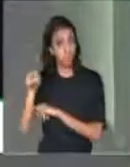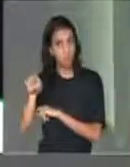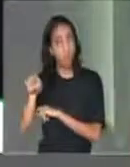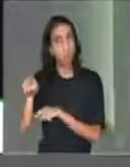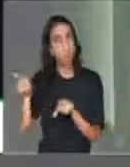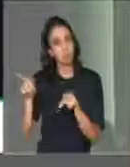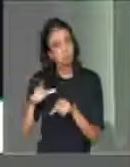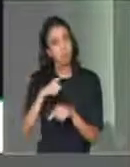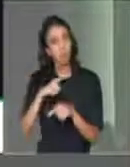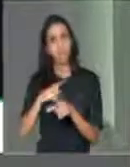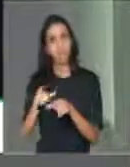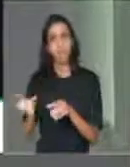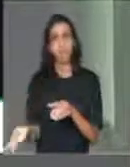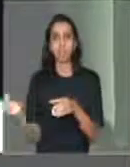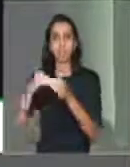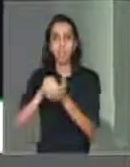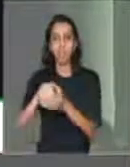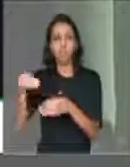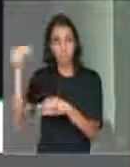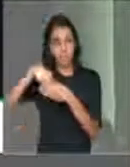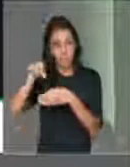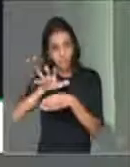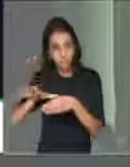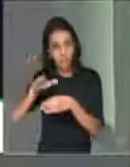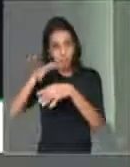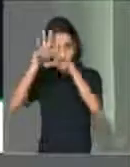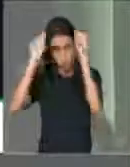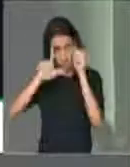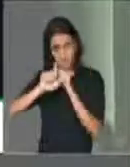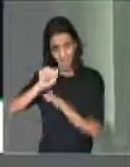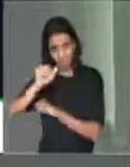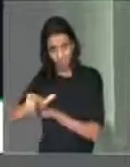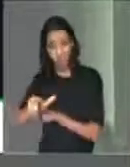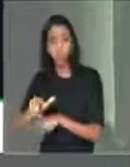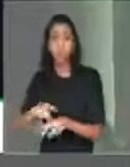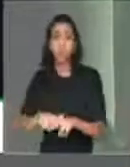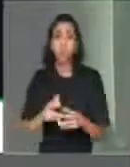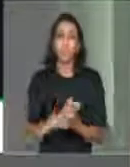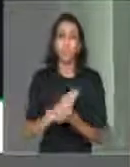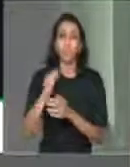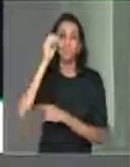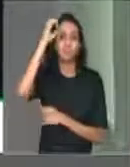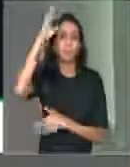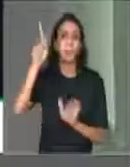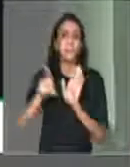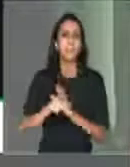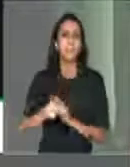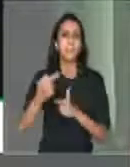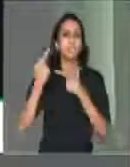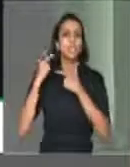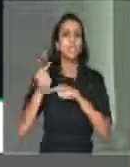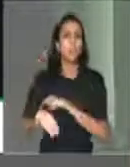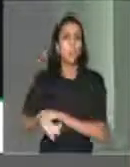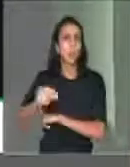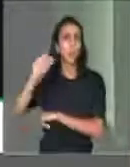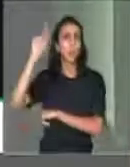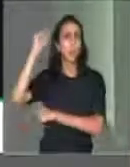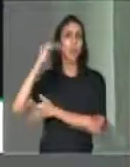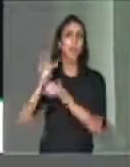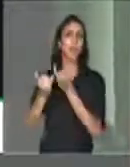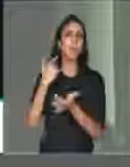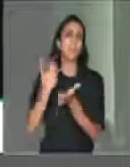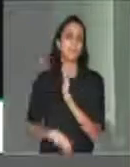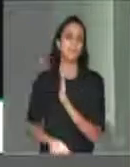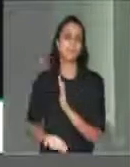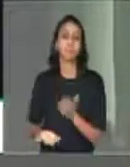Amazônia Legal. E por isso perdemos muito do nosso conhecimento ancestral. De modo que parabéns ao